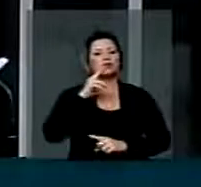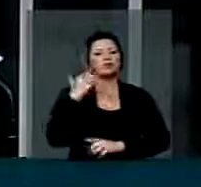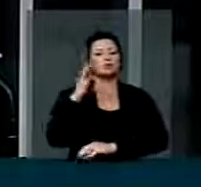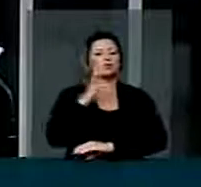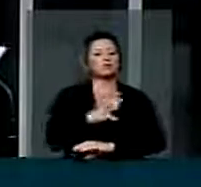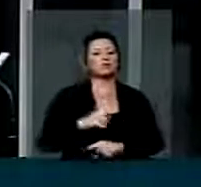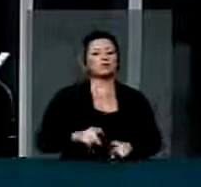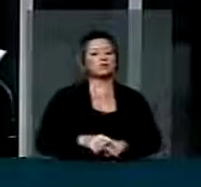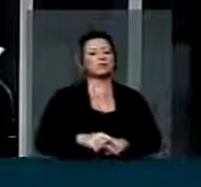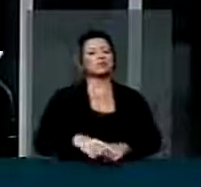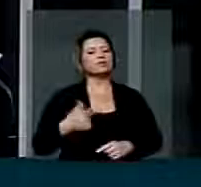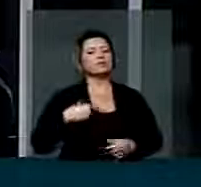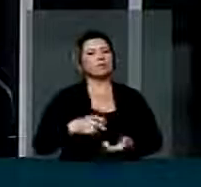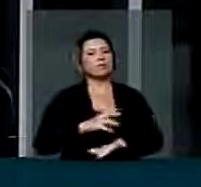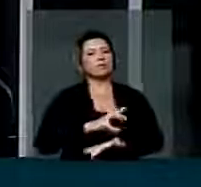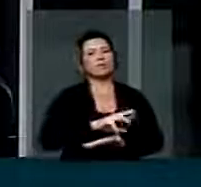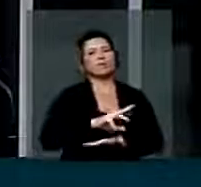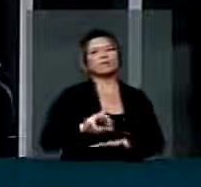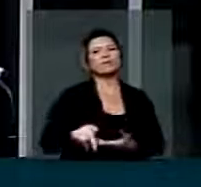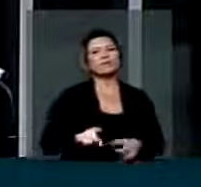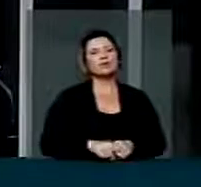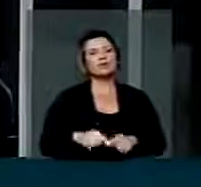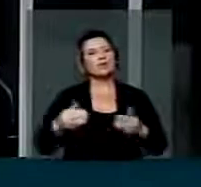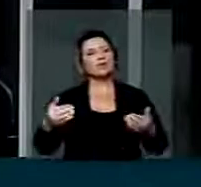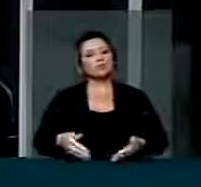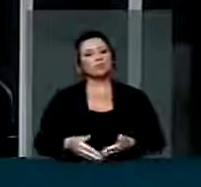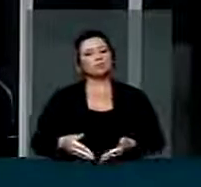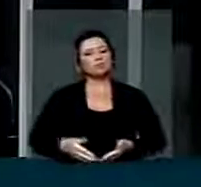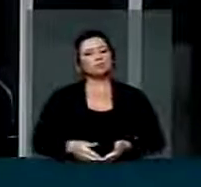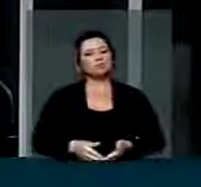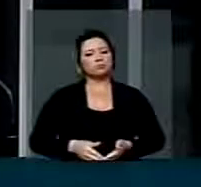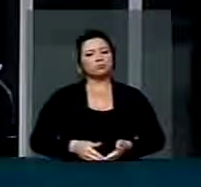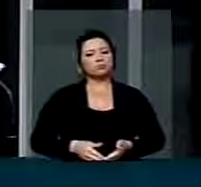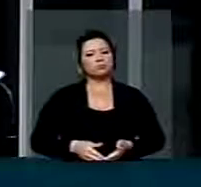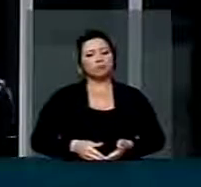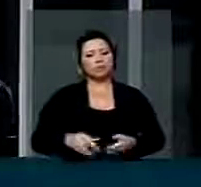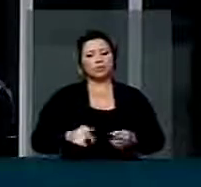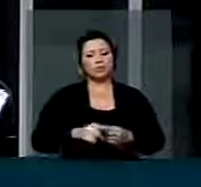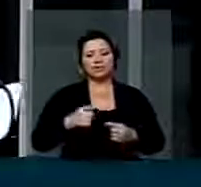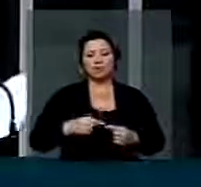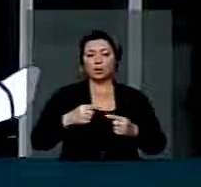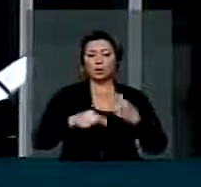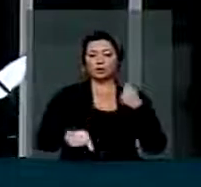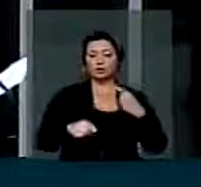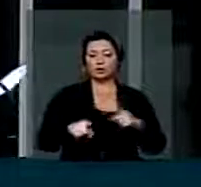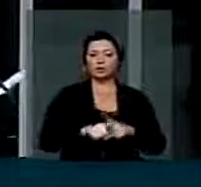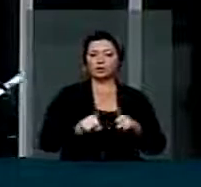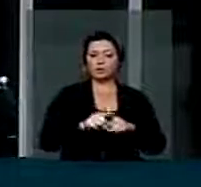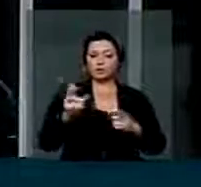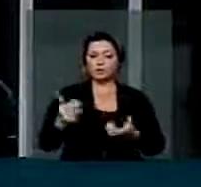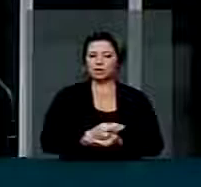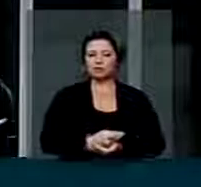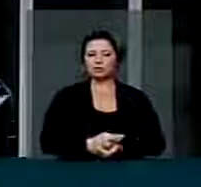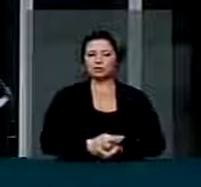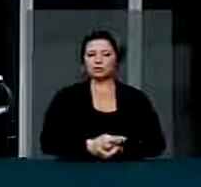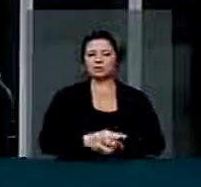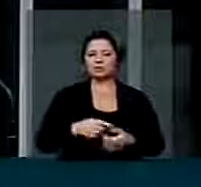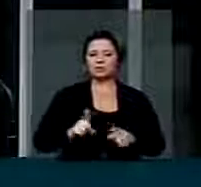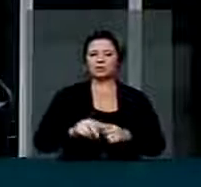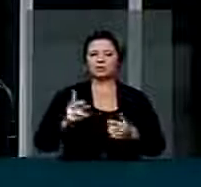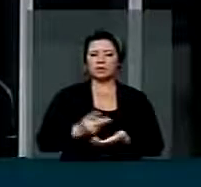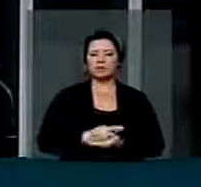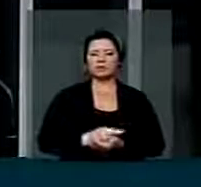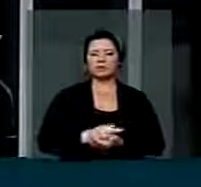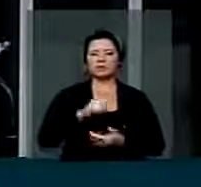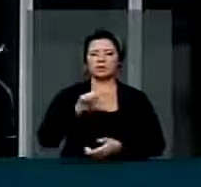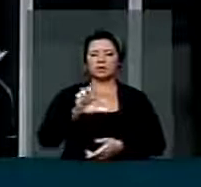socioambientais. Entre outros, essas foram inconstitucionalidades que aconteceram para a realização